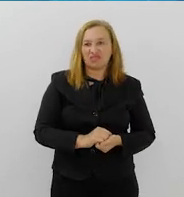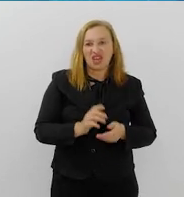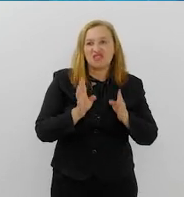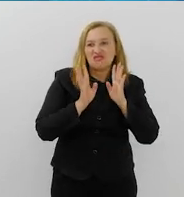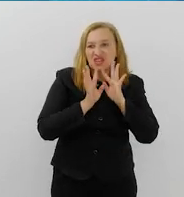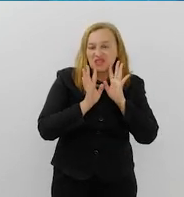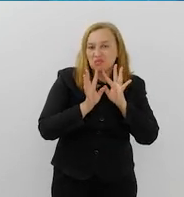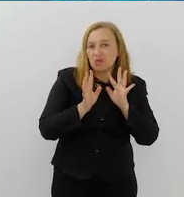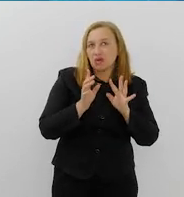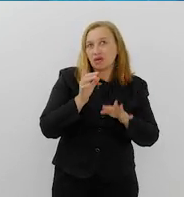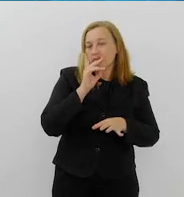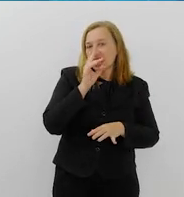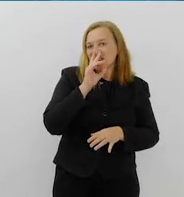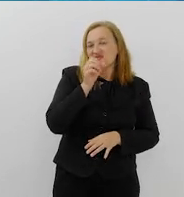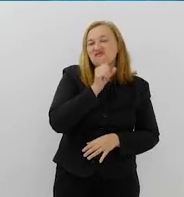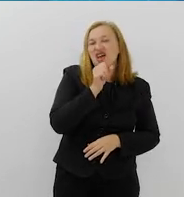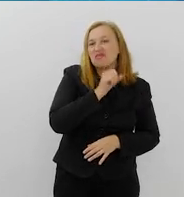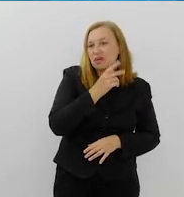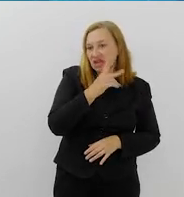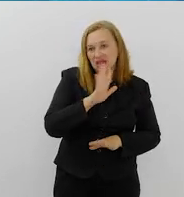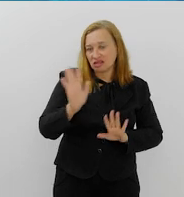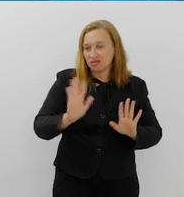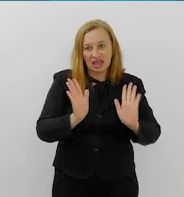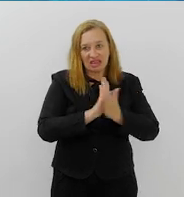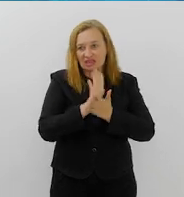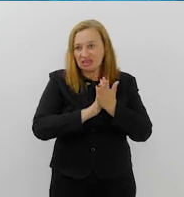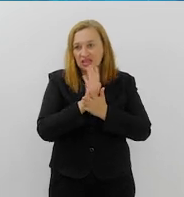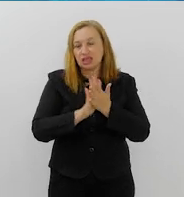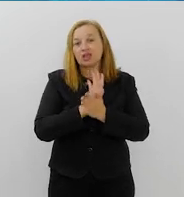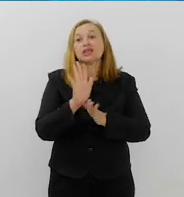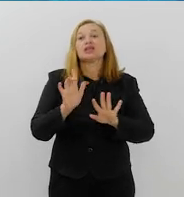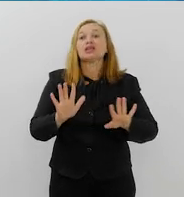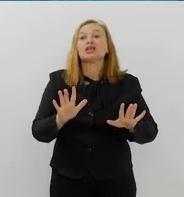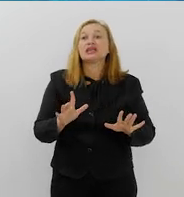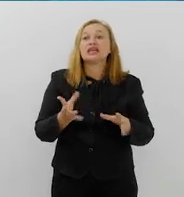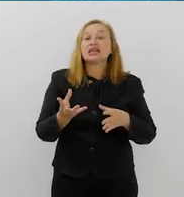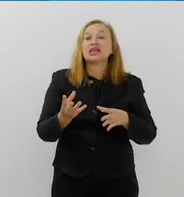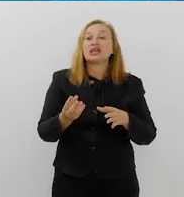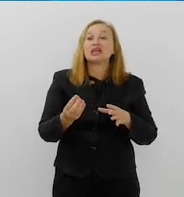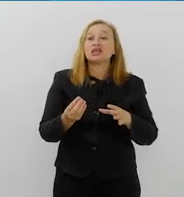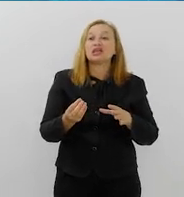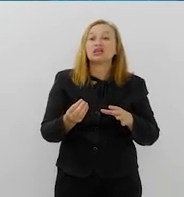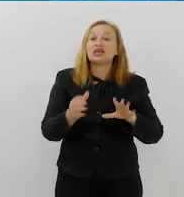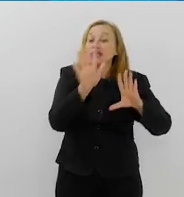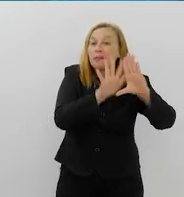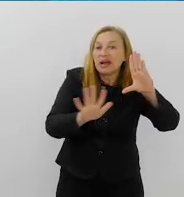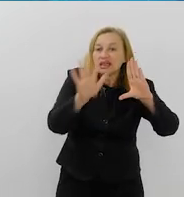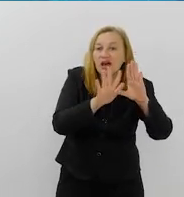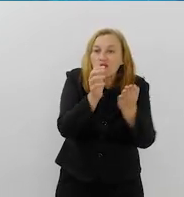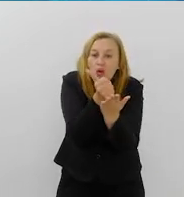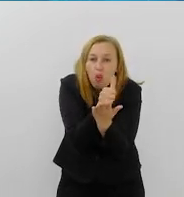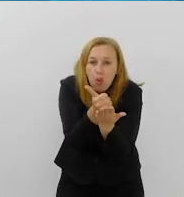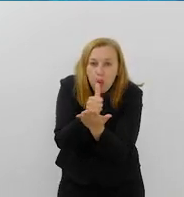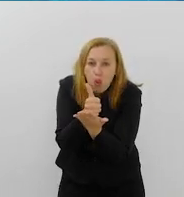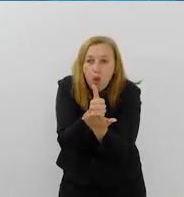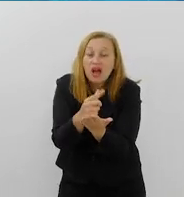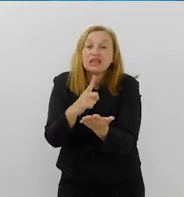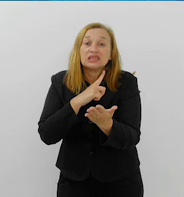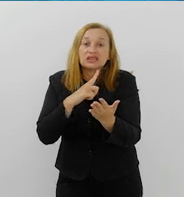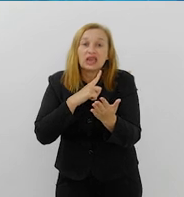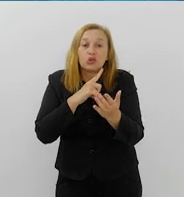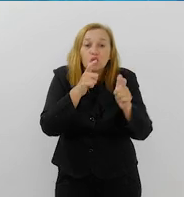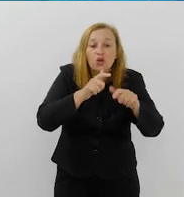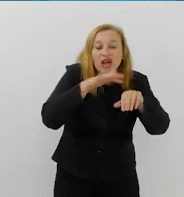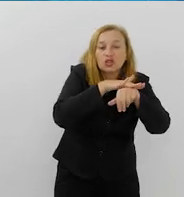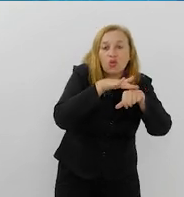né? Facebook para eles é coisa de velho. Nada disso, mas aí tem, dentro dos jogos você tem as redes que